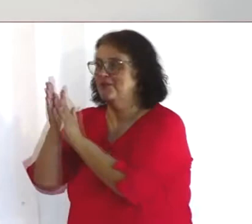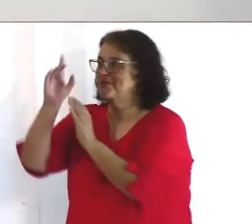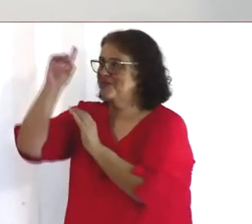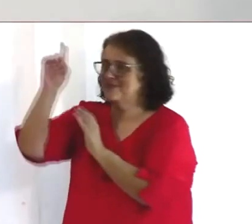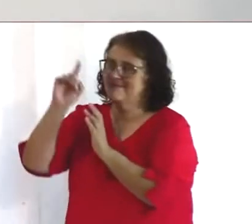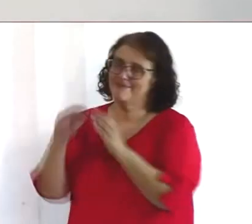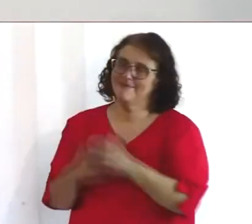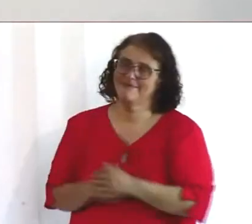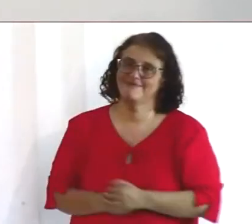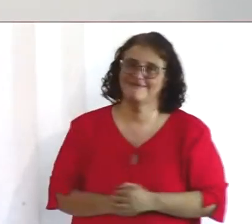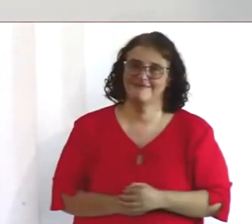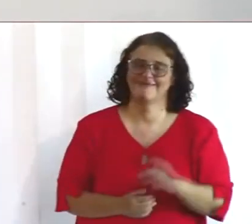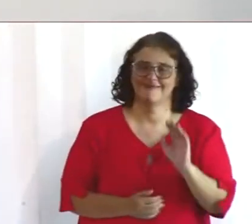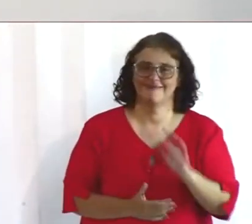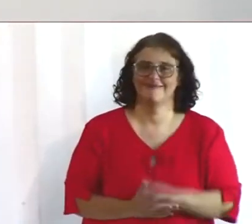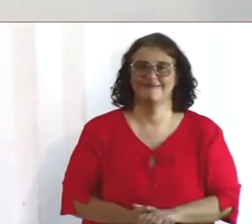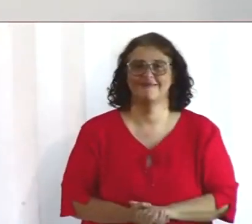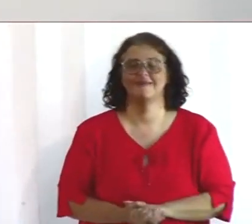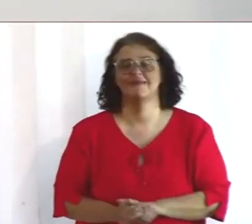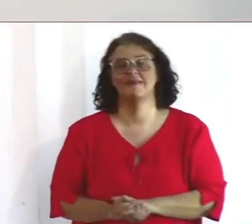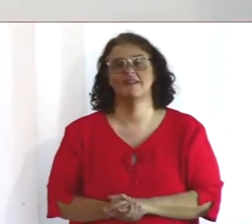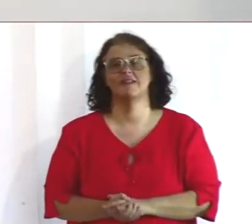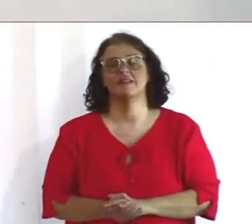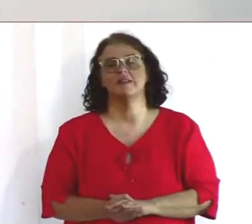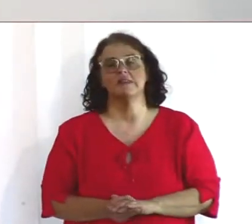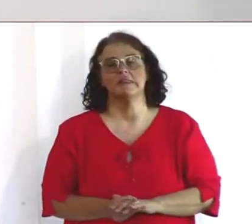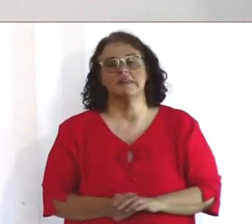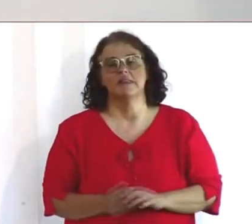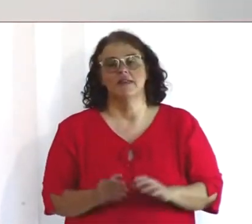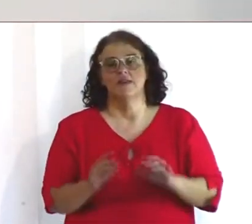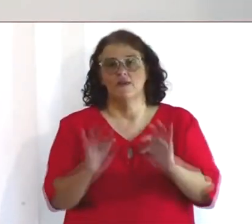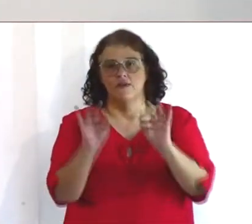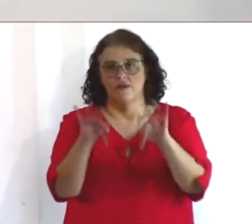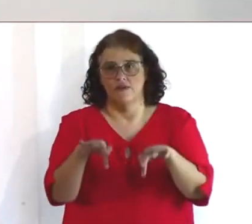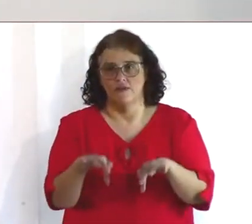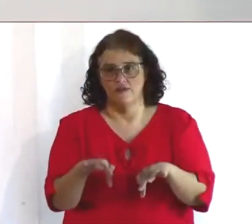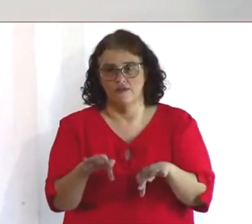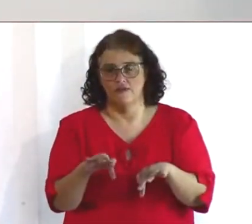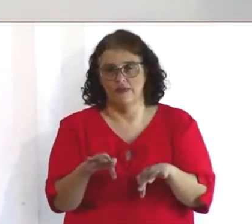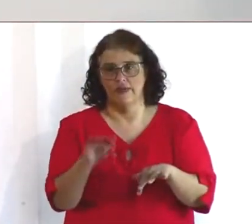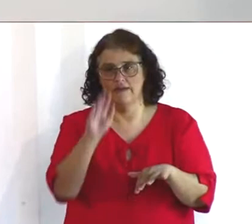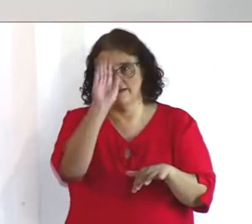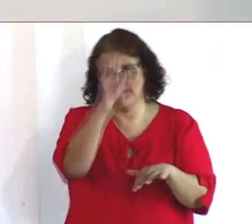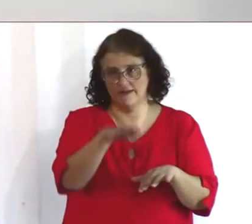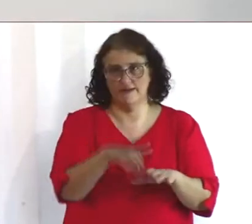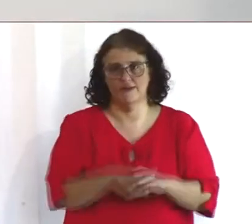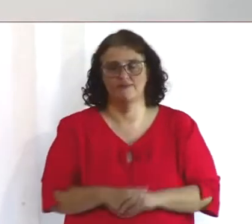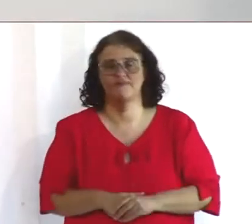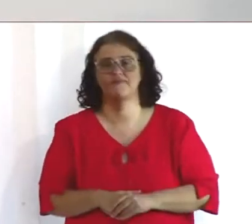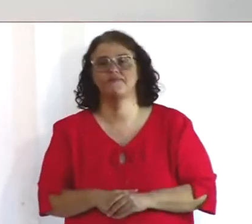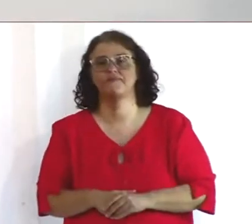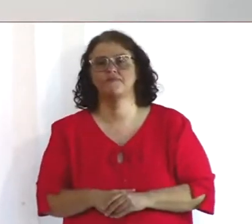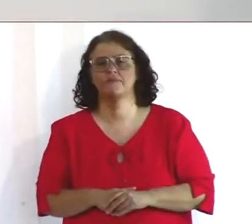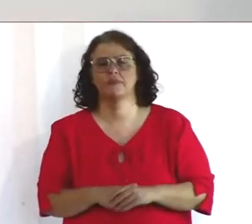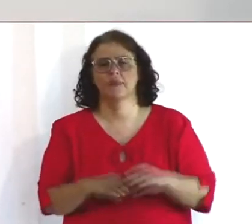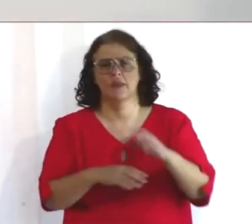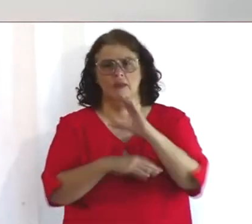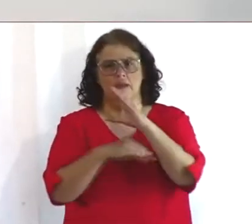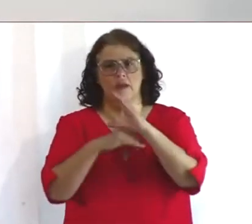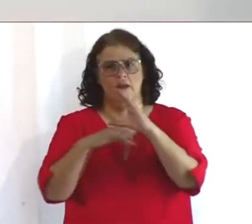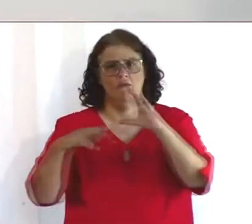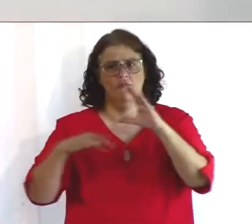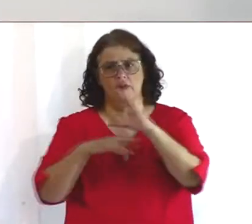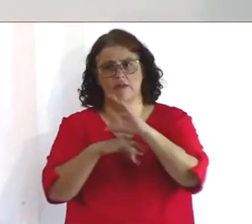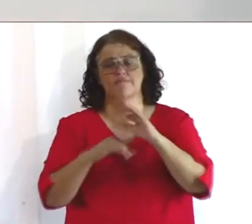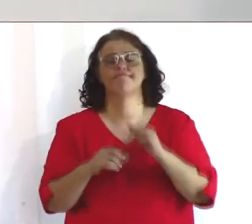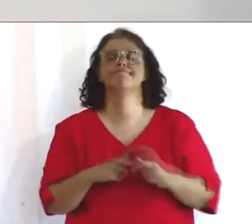32, do 32 até o versículo 34. É final da tarde, ainda é sábado em Cafarnaum, mas agora é final da tarde. E agora